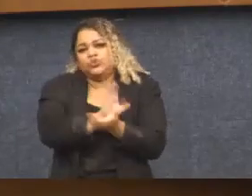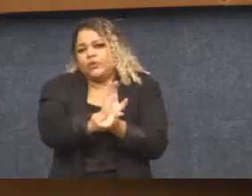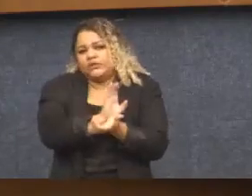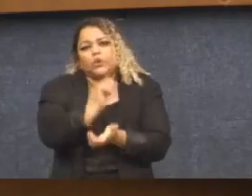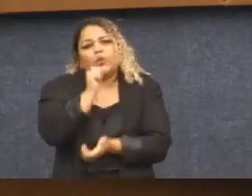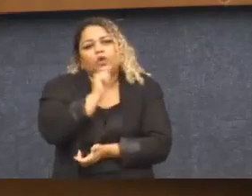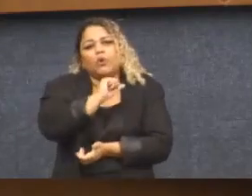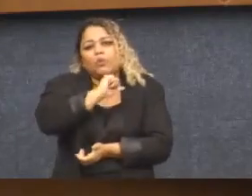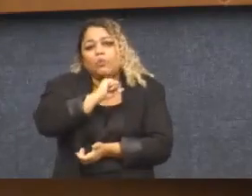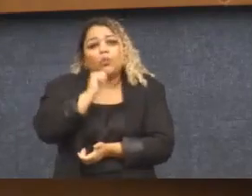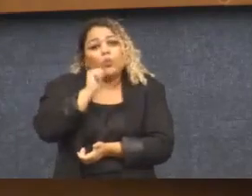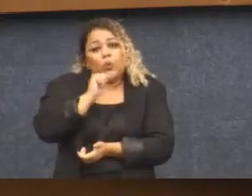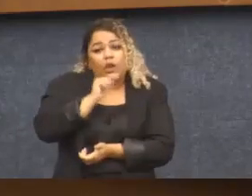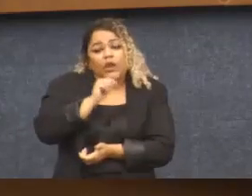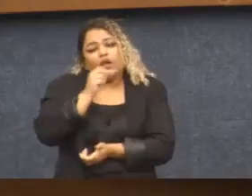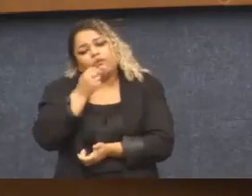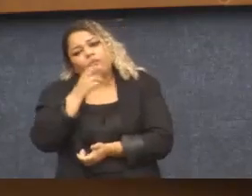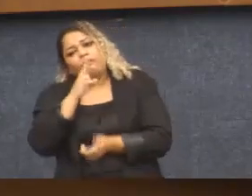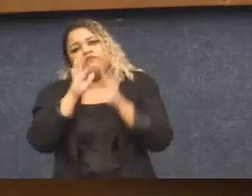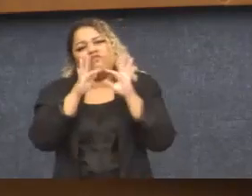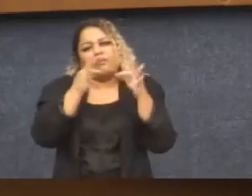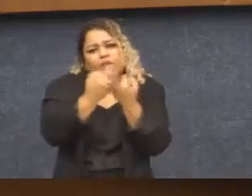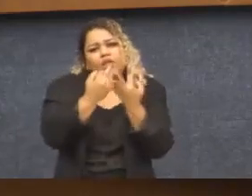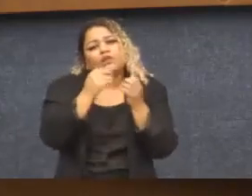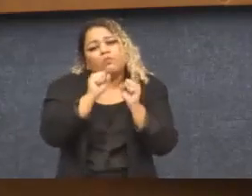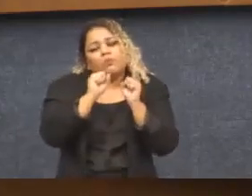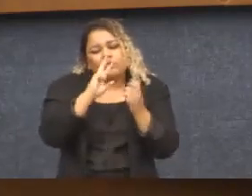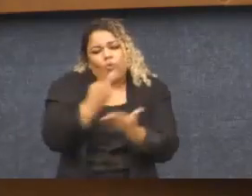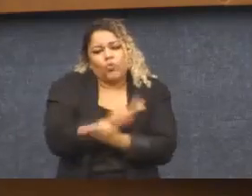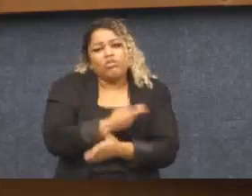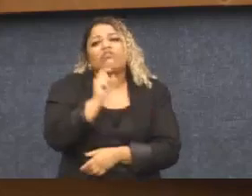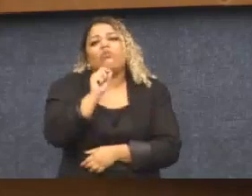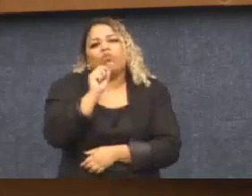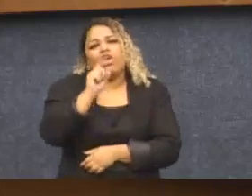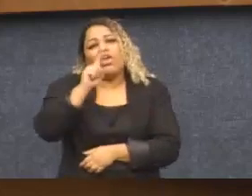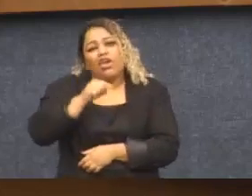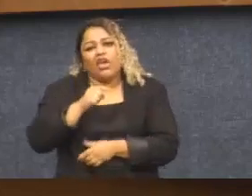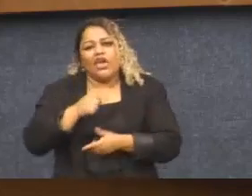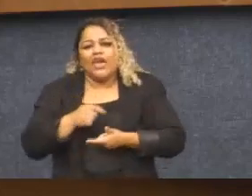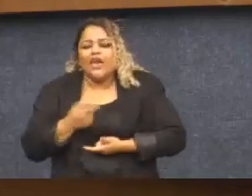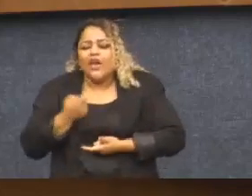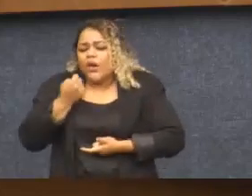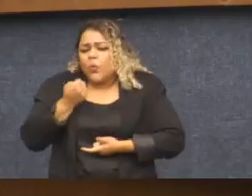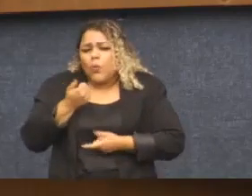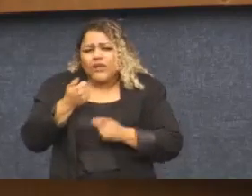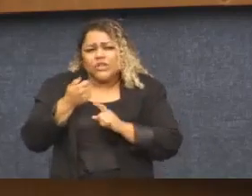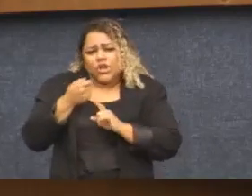enfrentar ao longo da vida, que é quando uma morte fetal, no momento final da gestação,